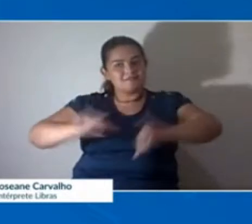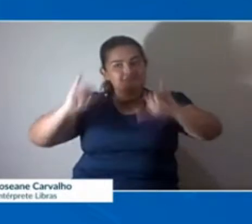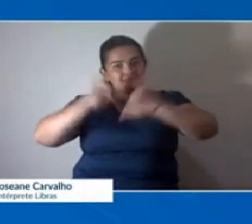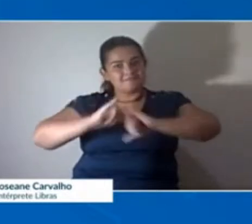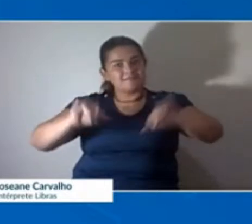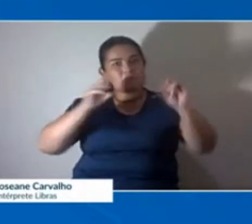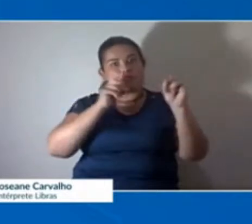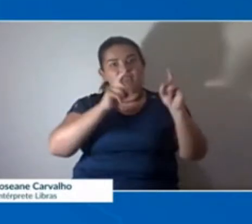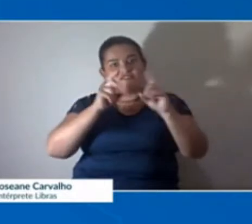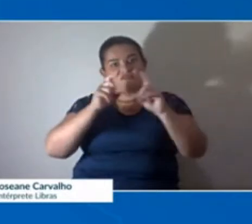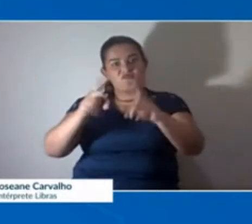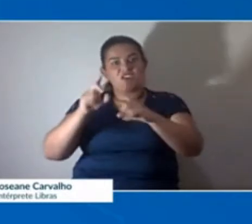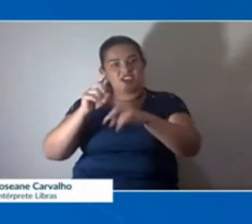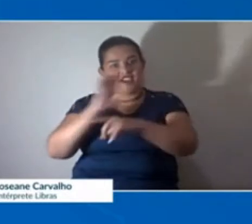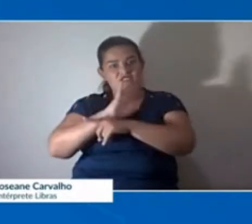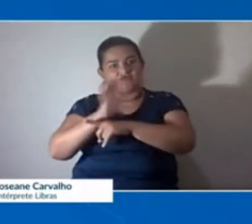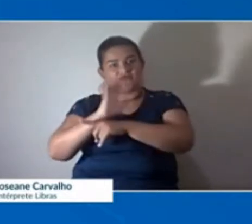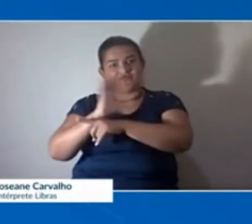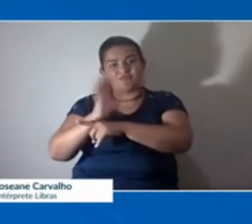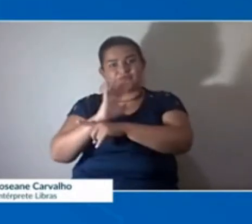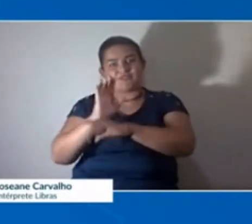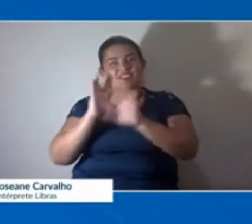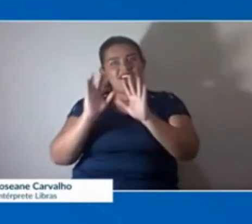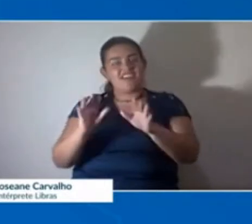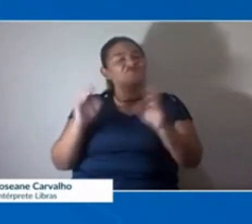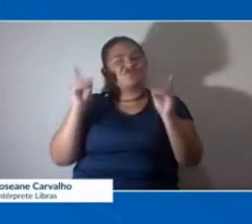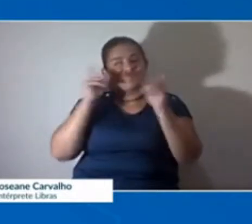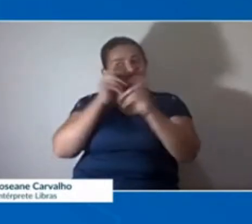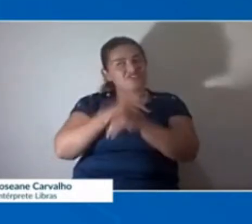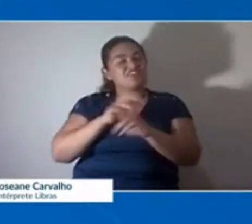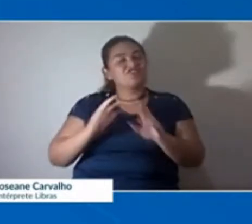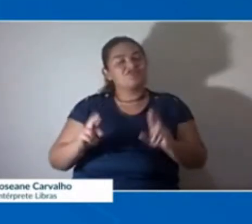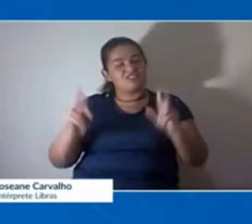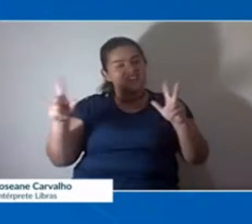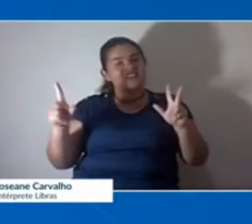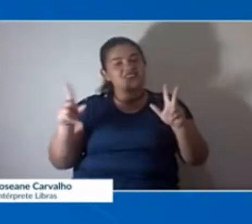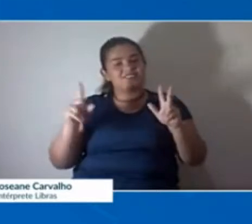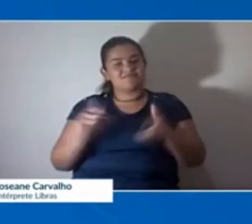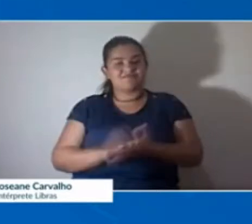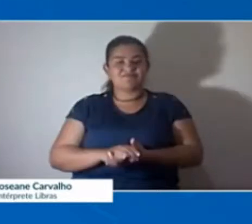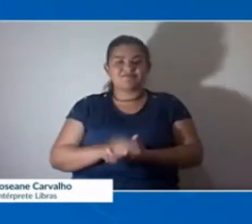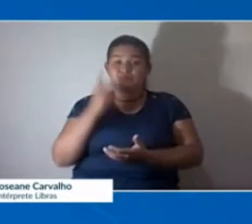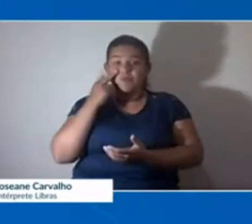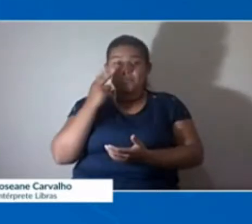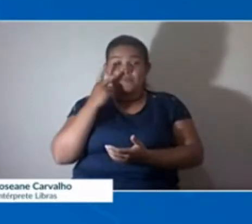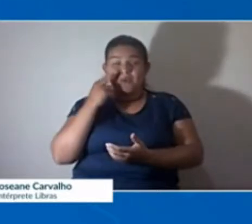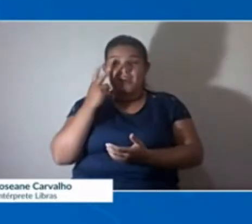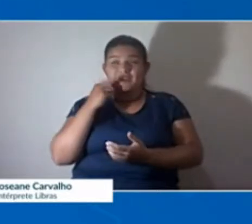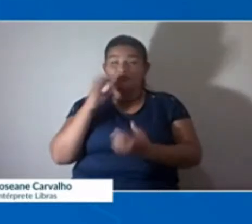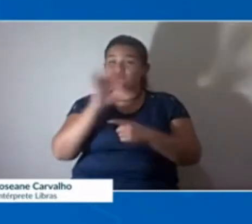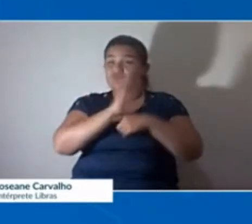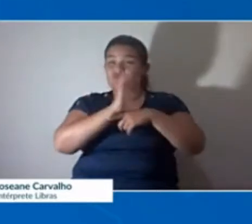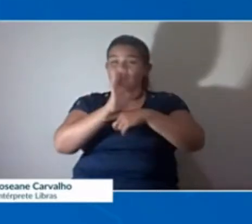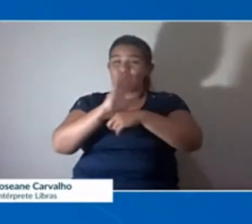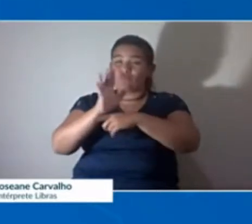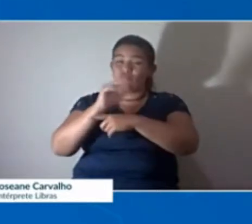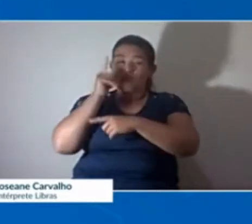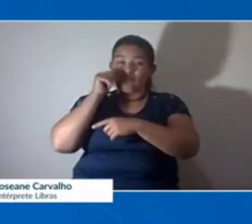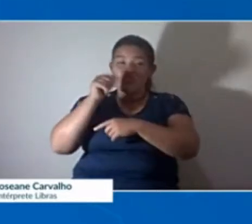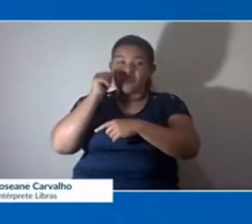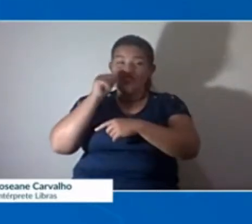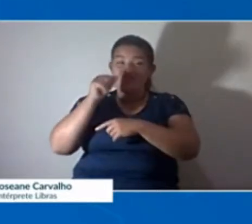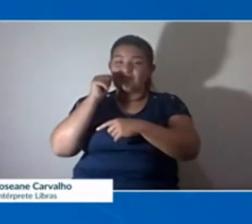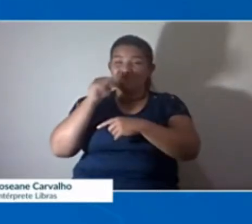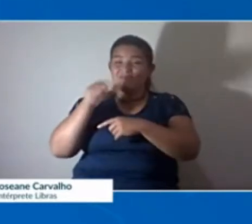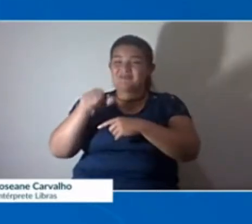filmes são bem restritas. Normalmente a distribuição é restrita, mas os filmes das mulheres caem na